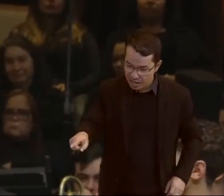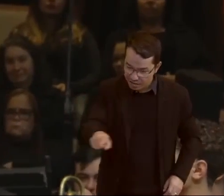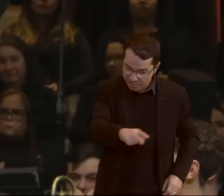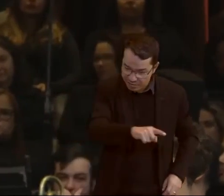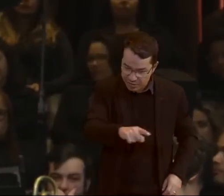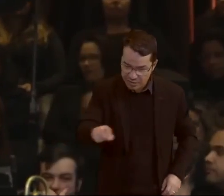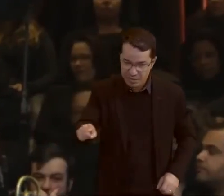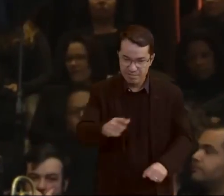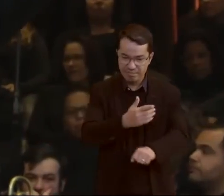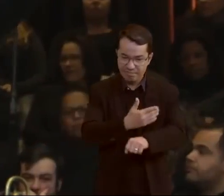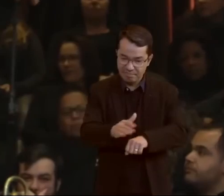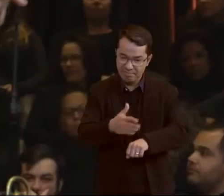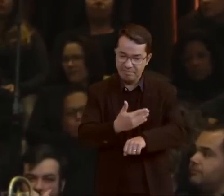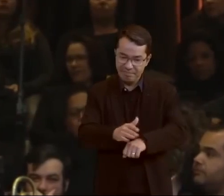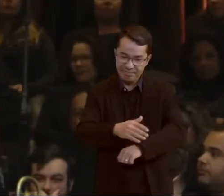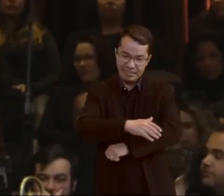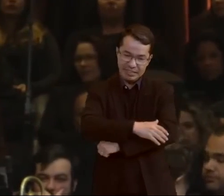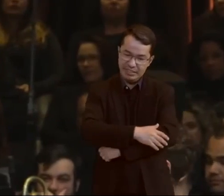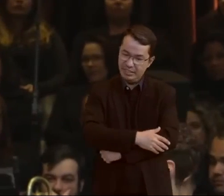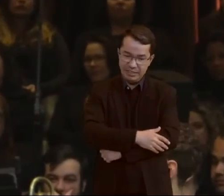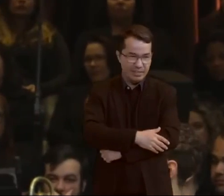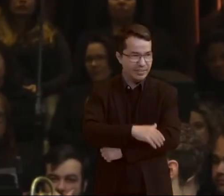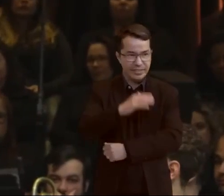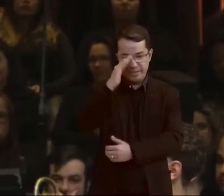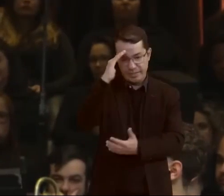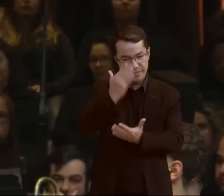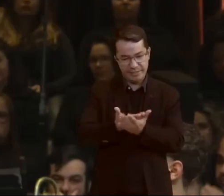Eu vou deixar toda essa geração morrer no deserto,